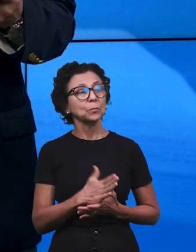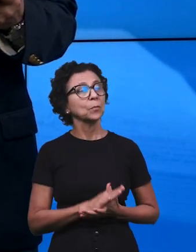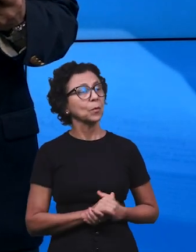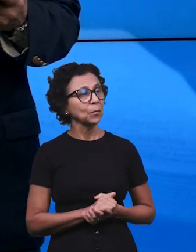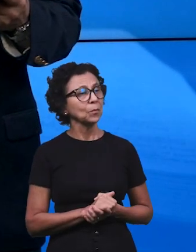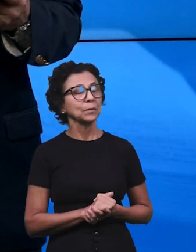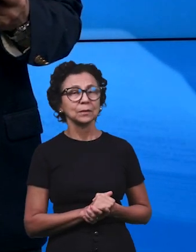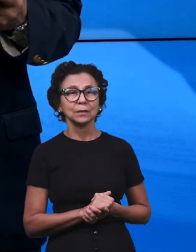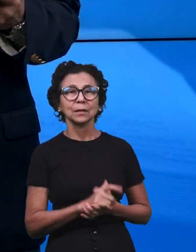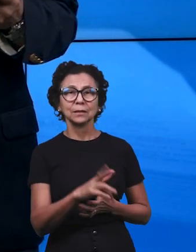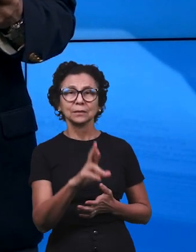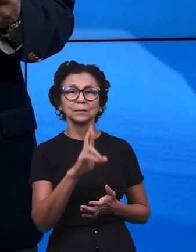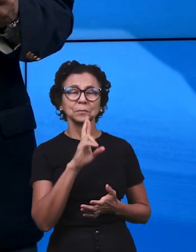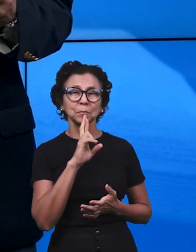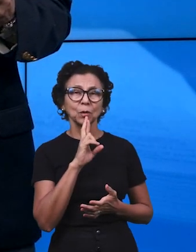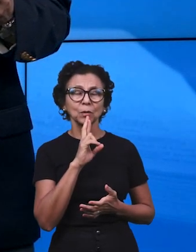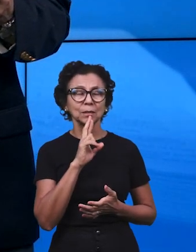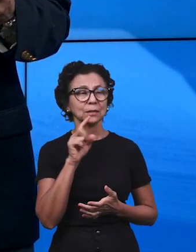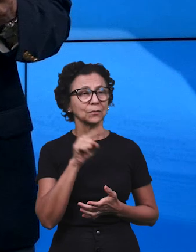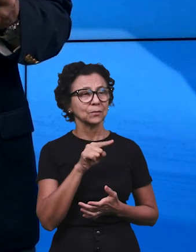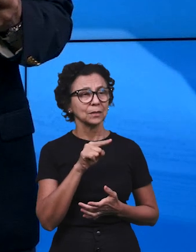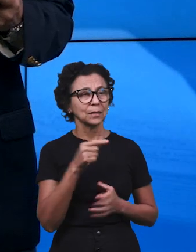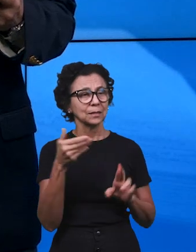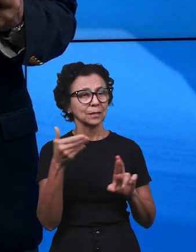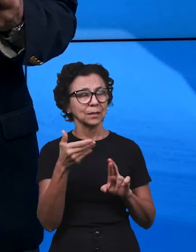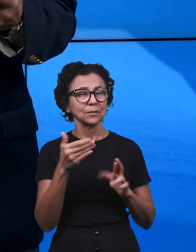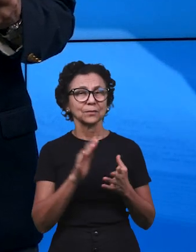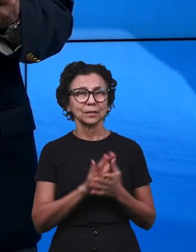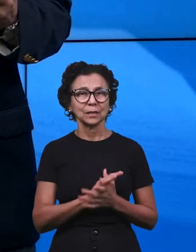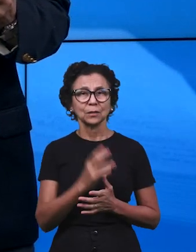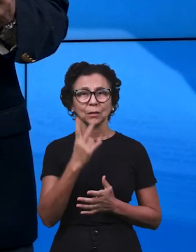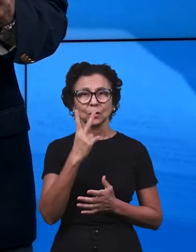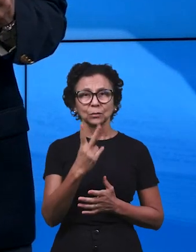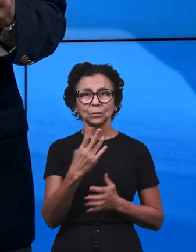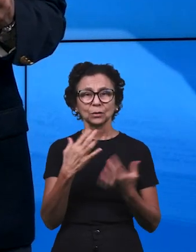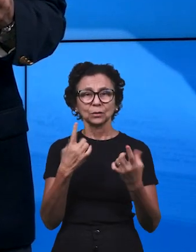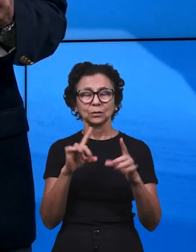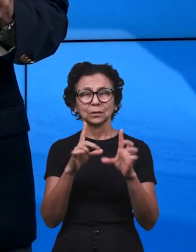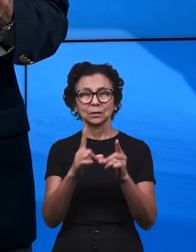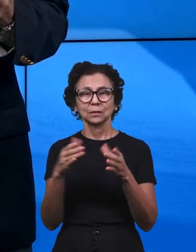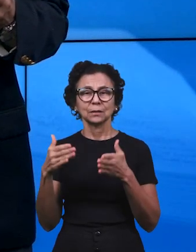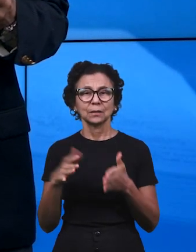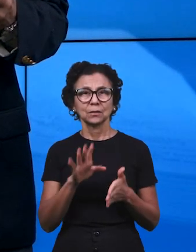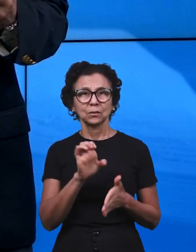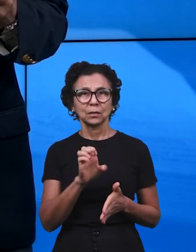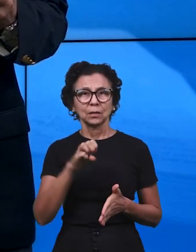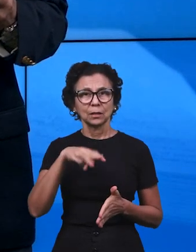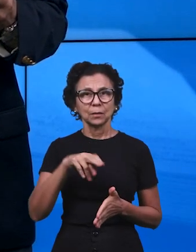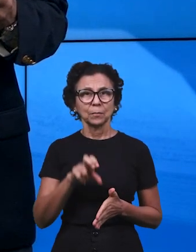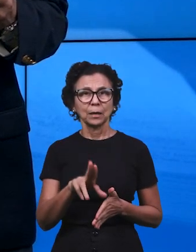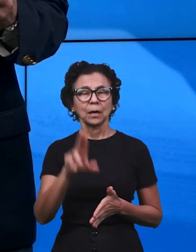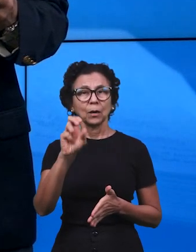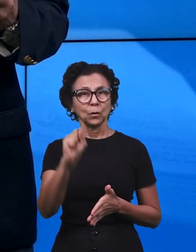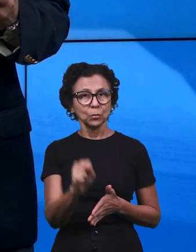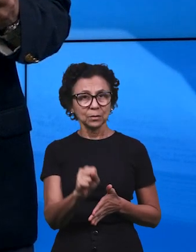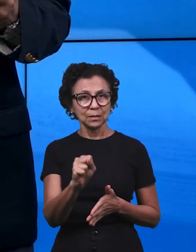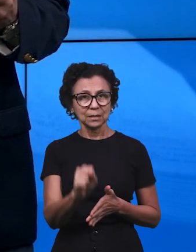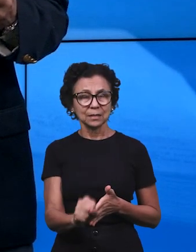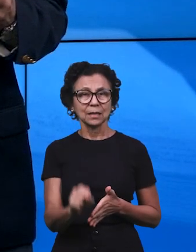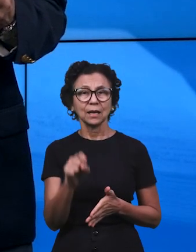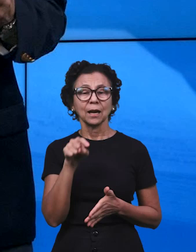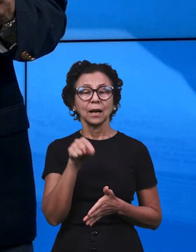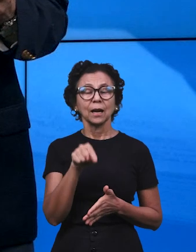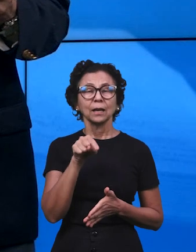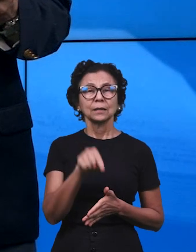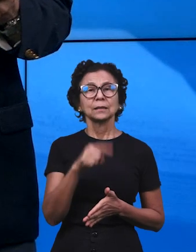colocação, citando lá a passagem dos 2 discípulos no caminho de Emaús, né? Quando eles chegaram ali em Emaús e